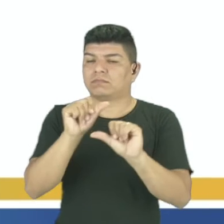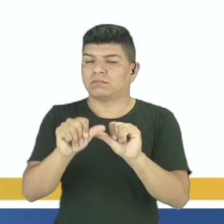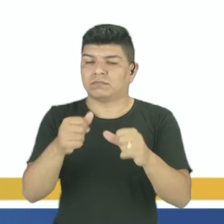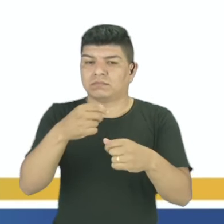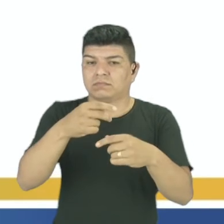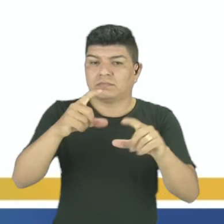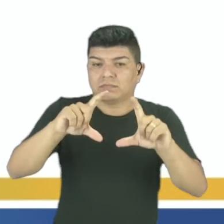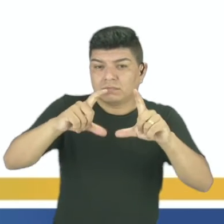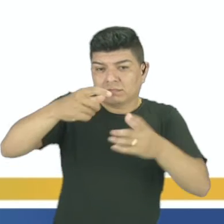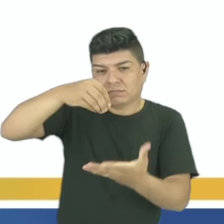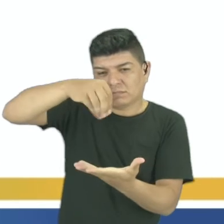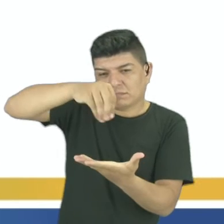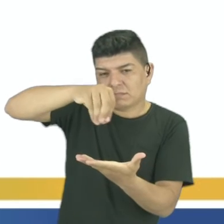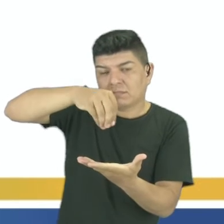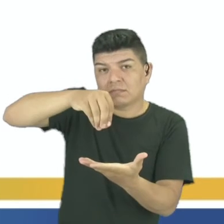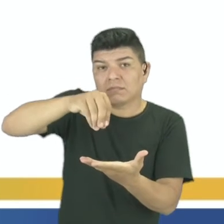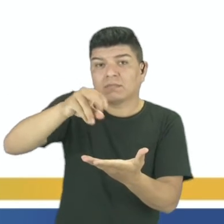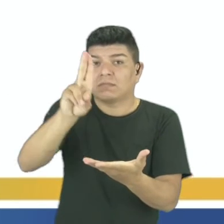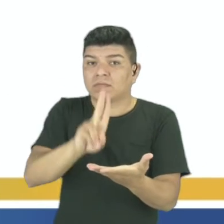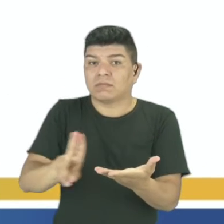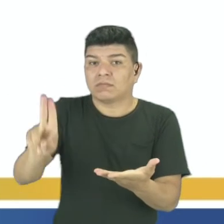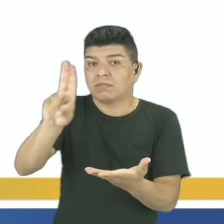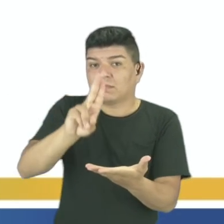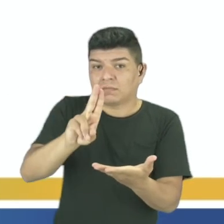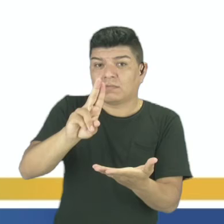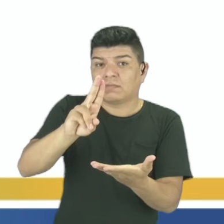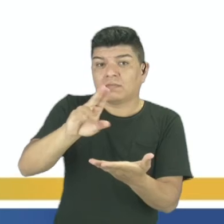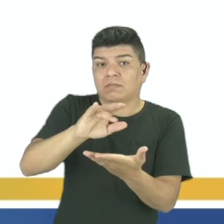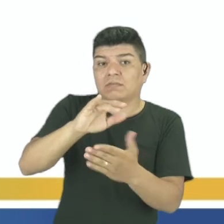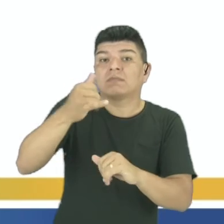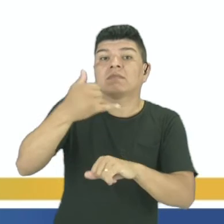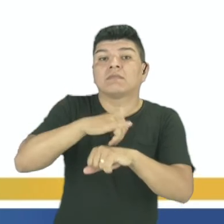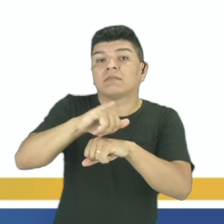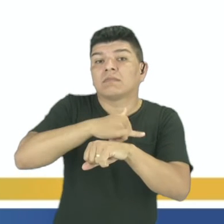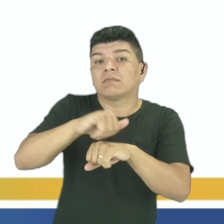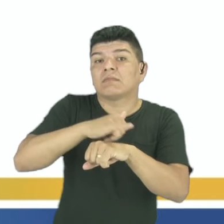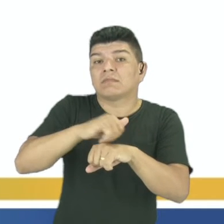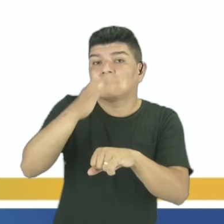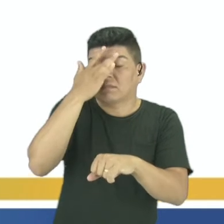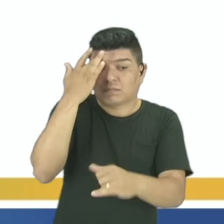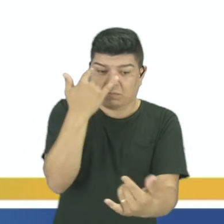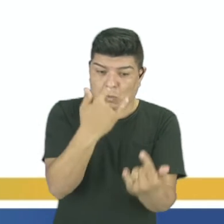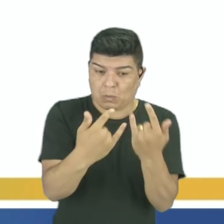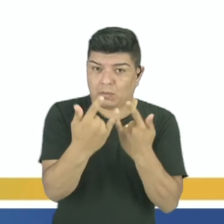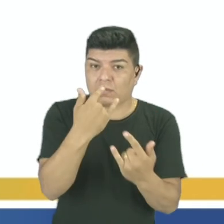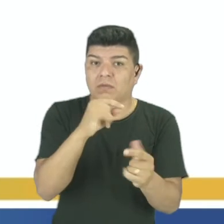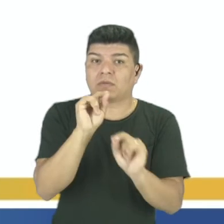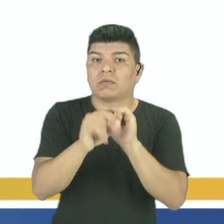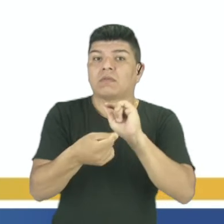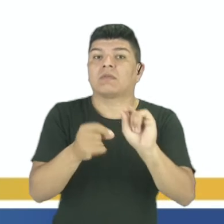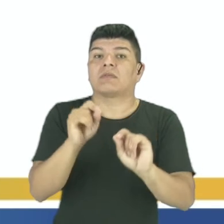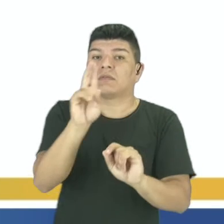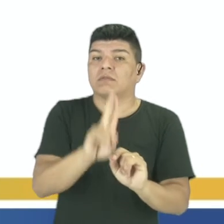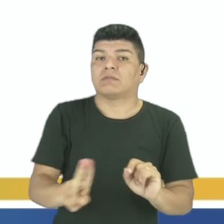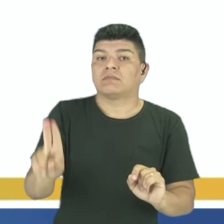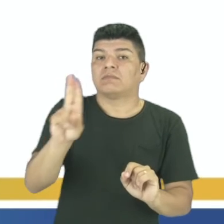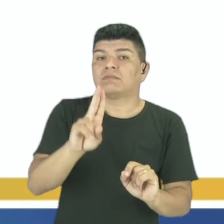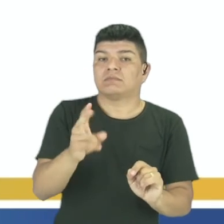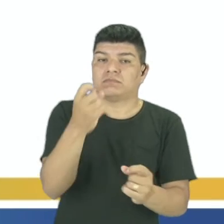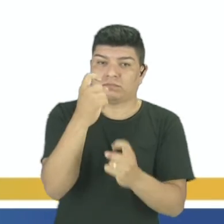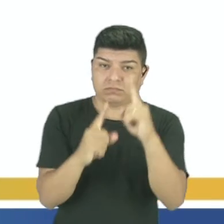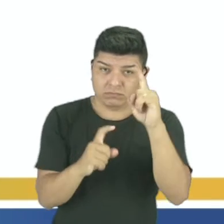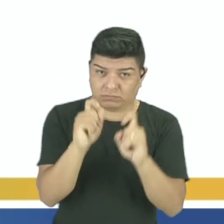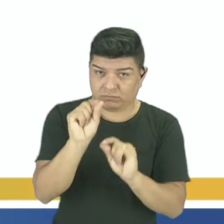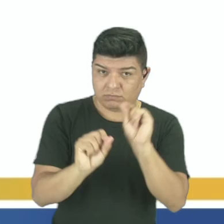embalagem. A estratégia que o autor utiliza para o convencimento do leitor baseia-se no emprego de recursos